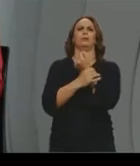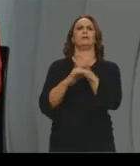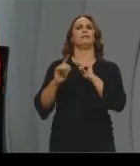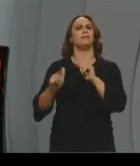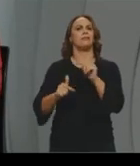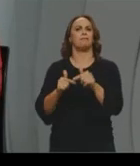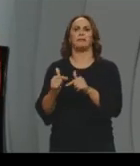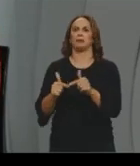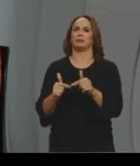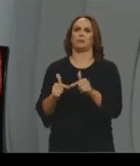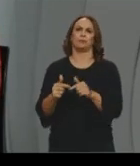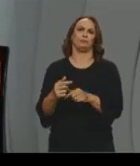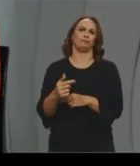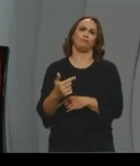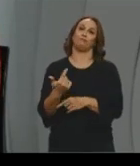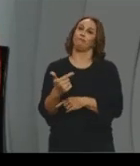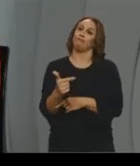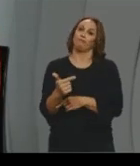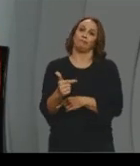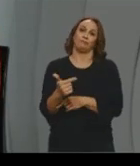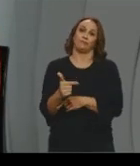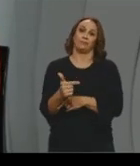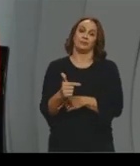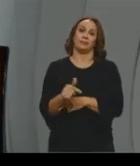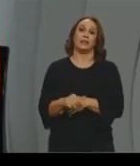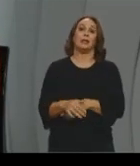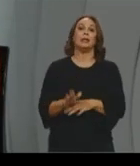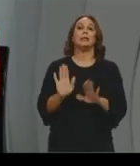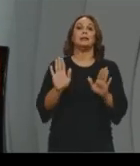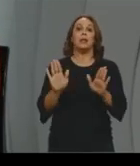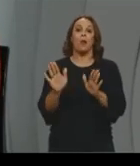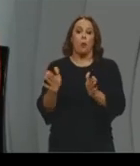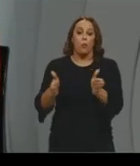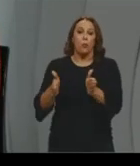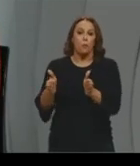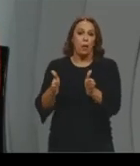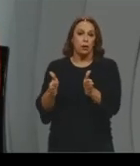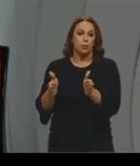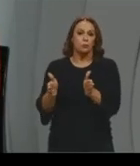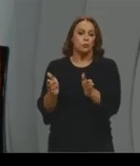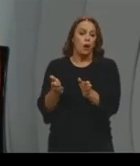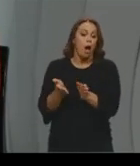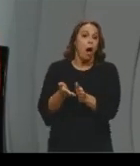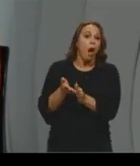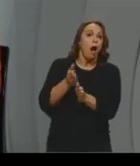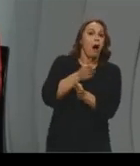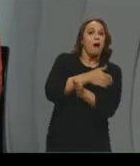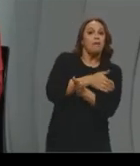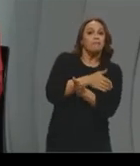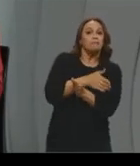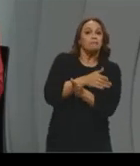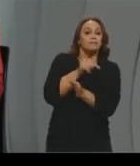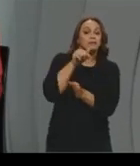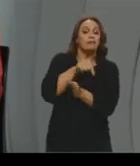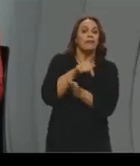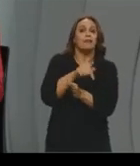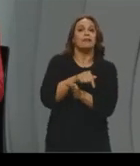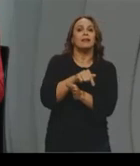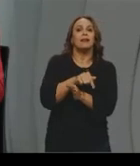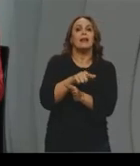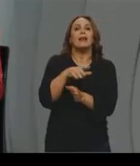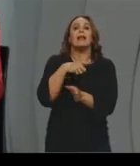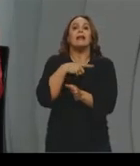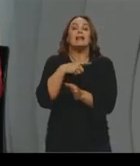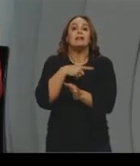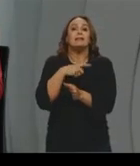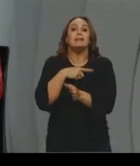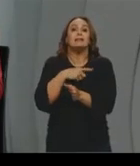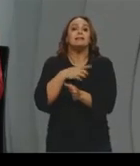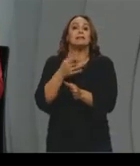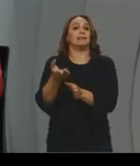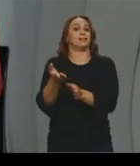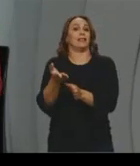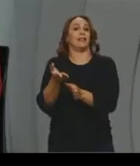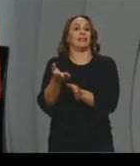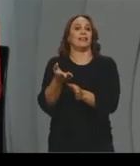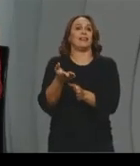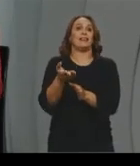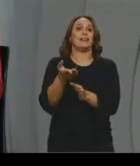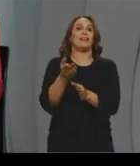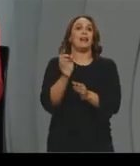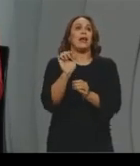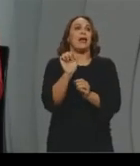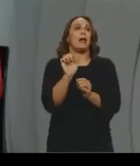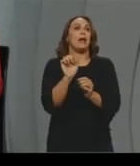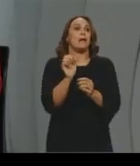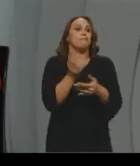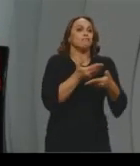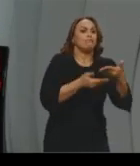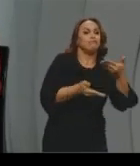Então, nesse período anterior a essas leis, o que a gente tem aí são relações que se baseiam aí,